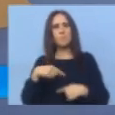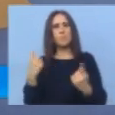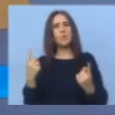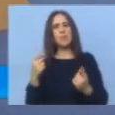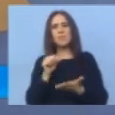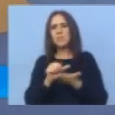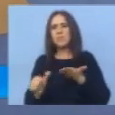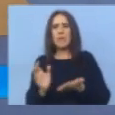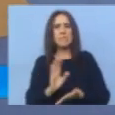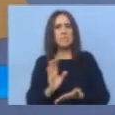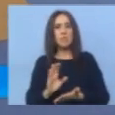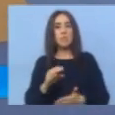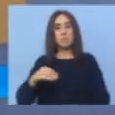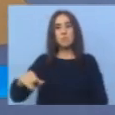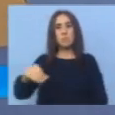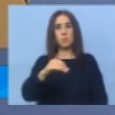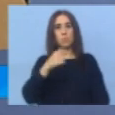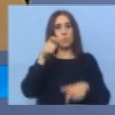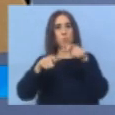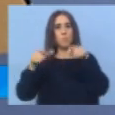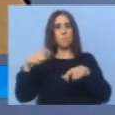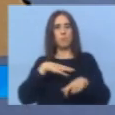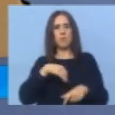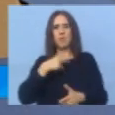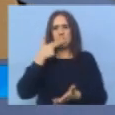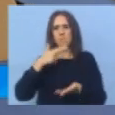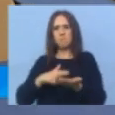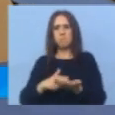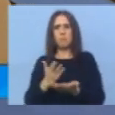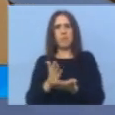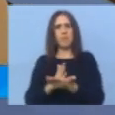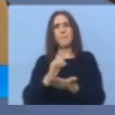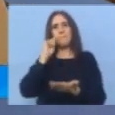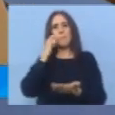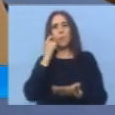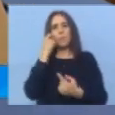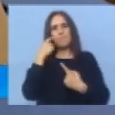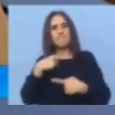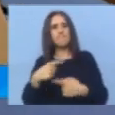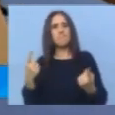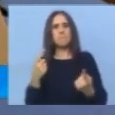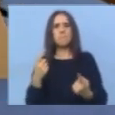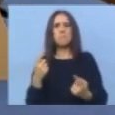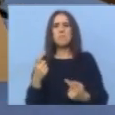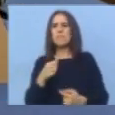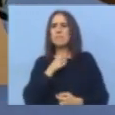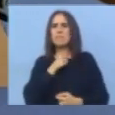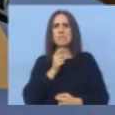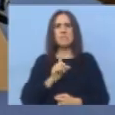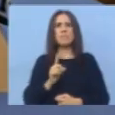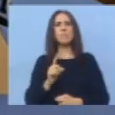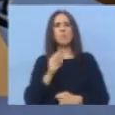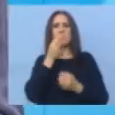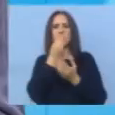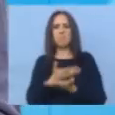desistir, ou seja, naqueles sítios onde a humanidade está claramente a ser posta em causa, ele chama isso, traz à colação, e vamos não distrair-nos com lautos